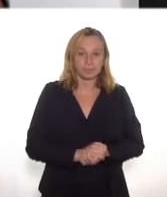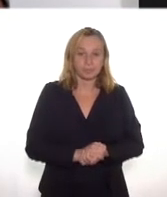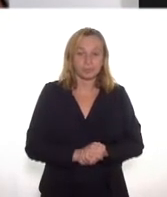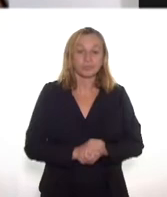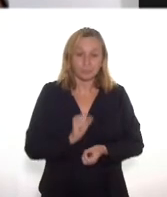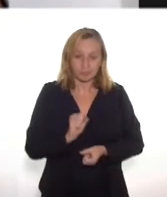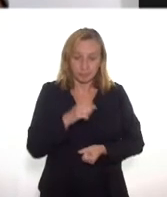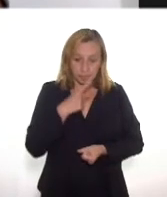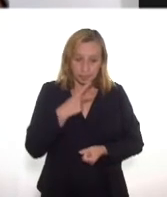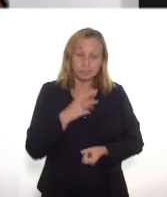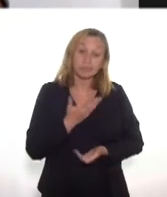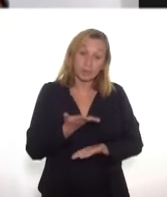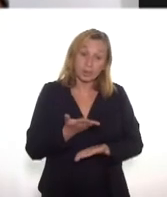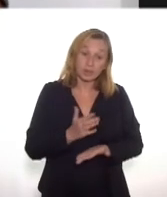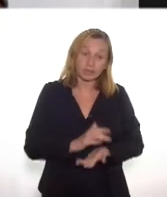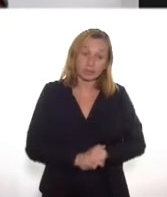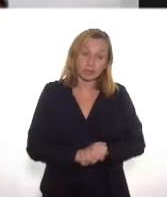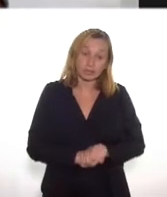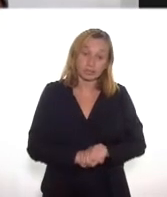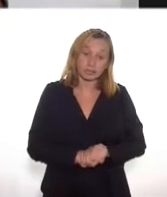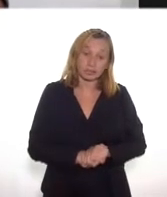Posso falar?